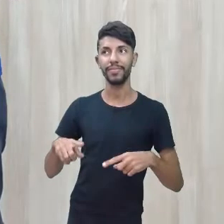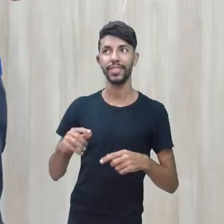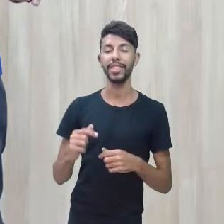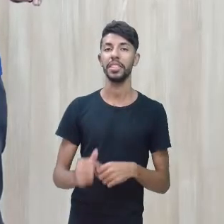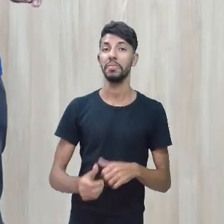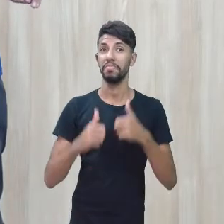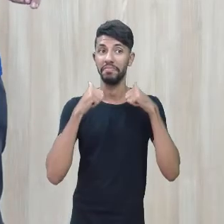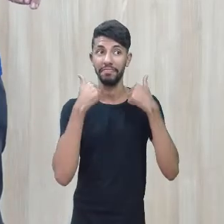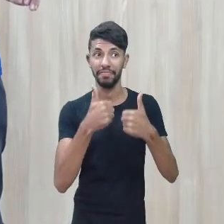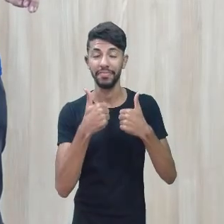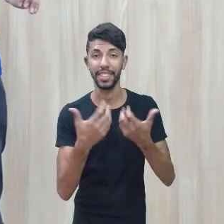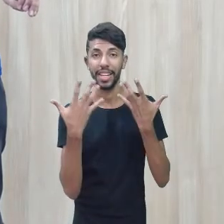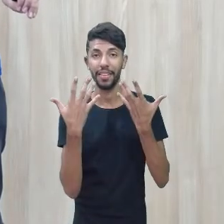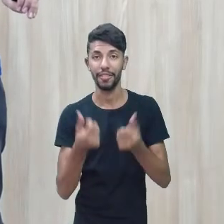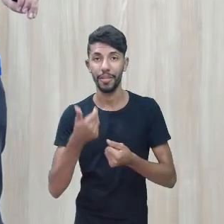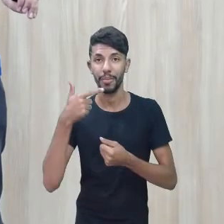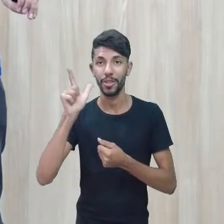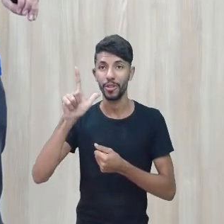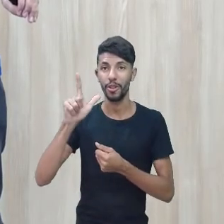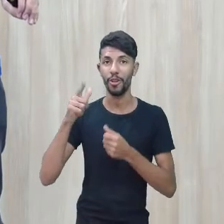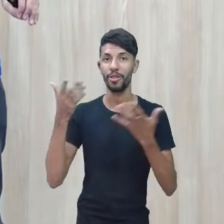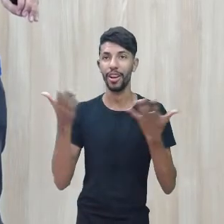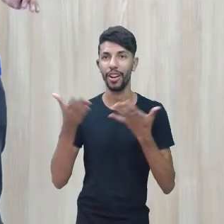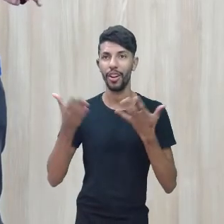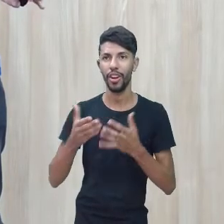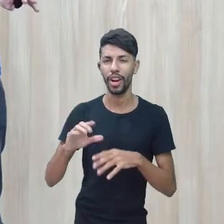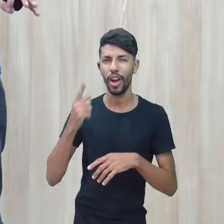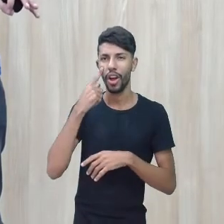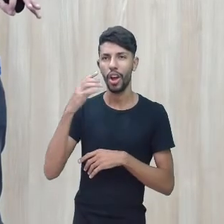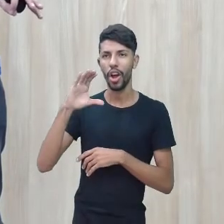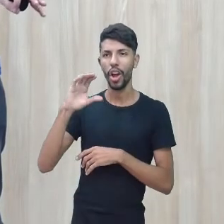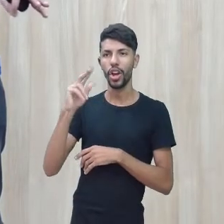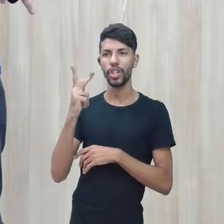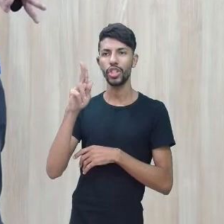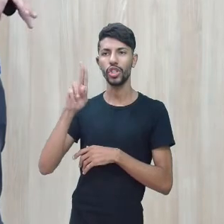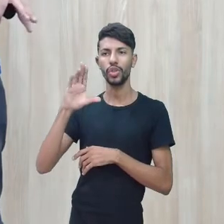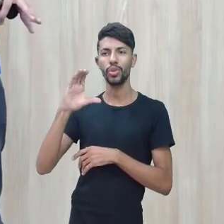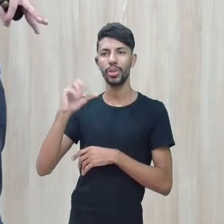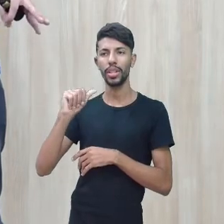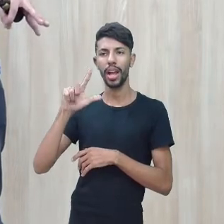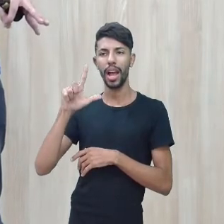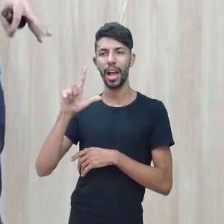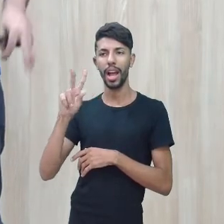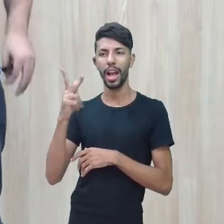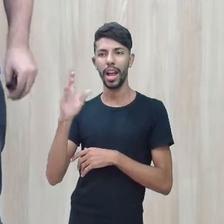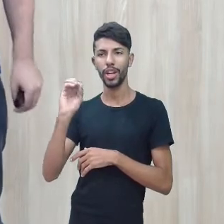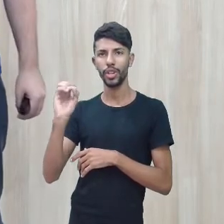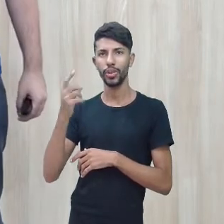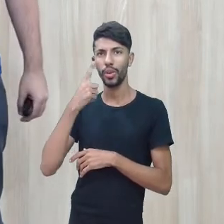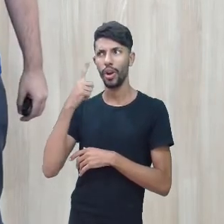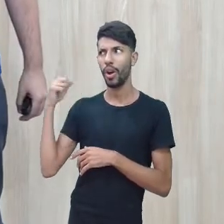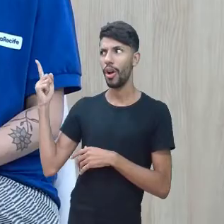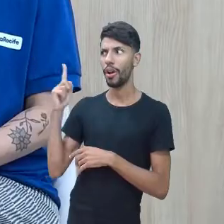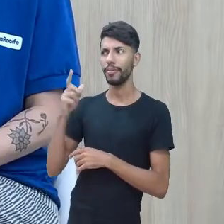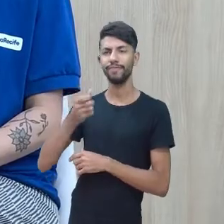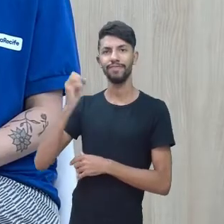Beleza, vamos pro próximo agora. Vamos ouvir agora o chocalho. Esse aqui é mais famoso, né? Chocalho é chocalho mesmo. Vamos lá,